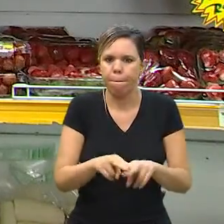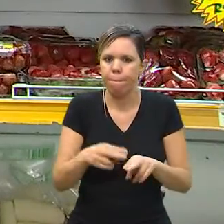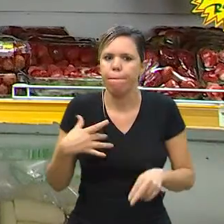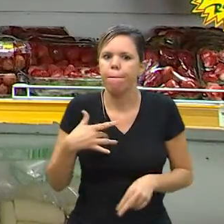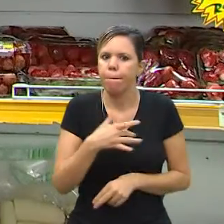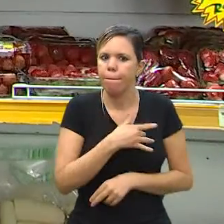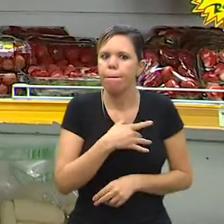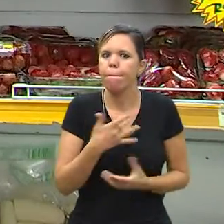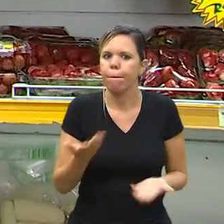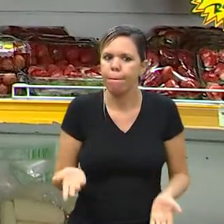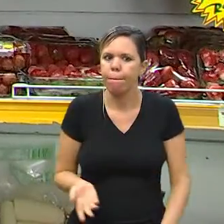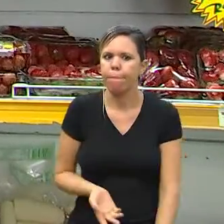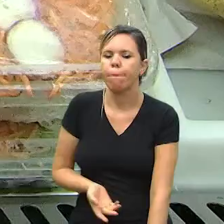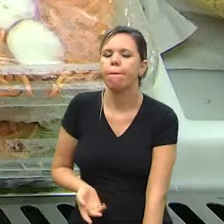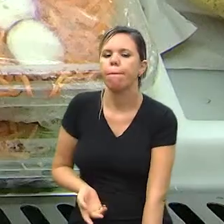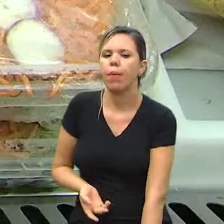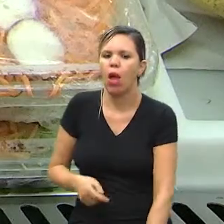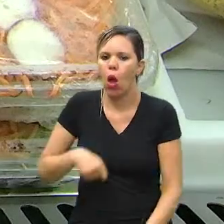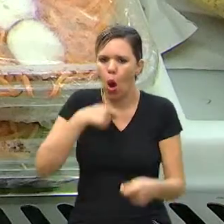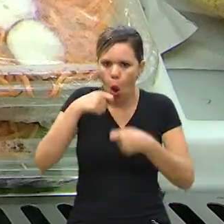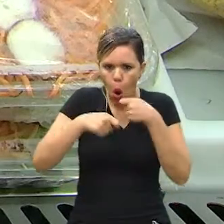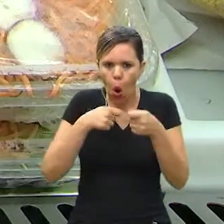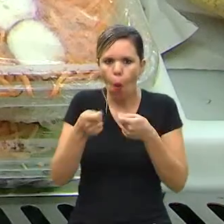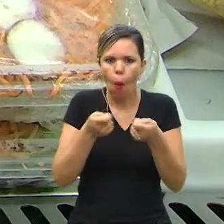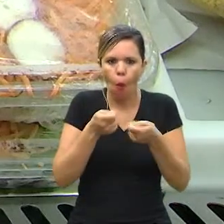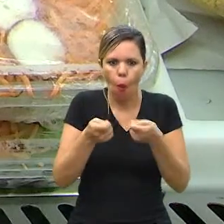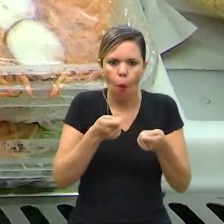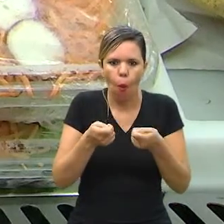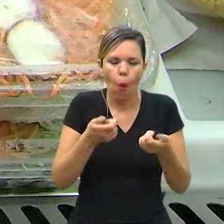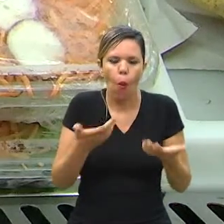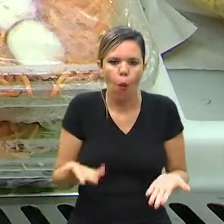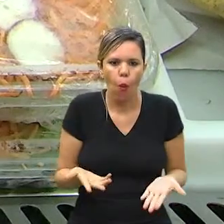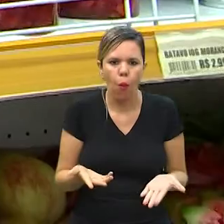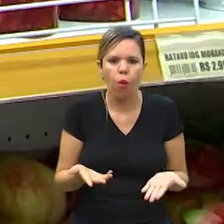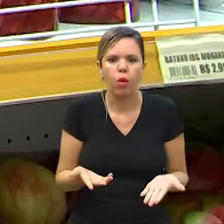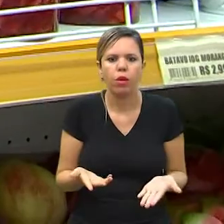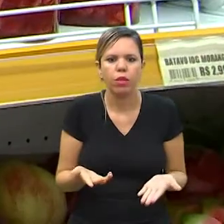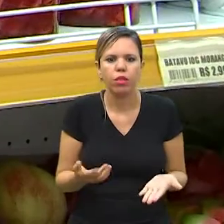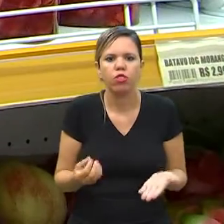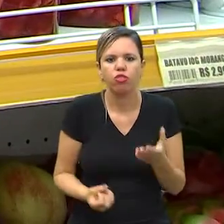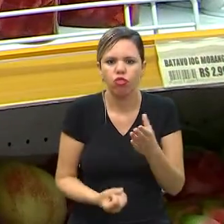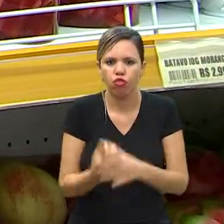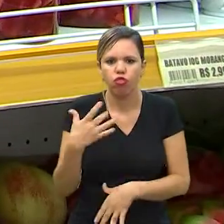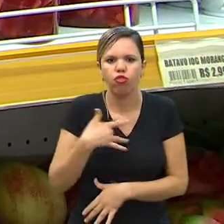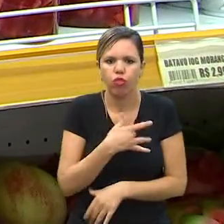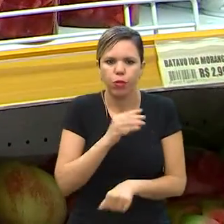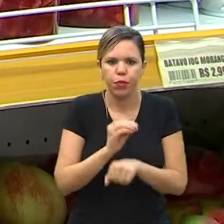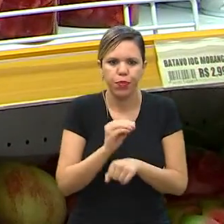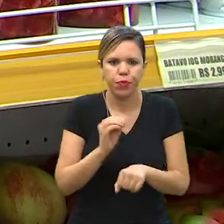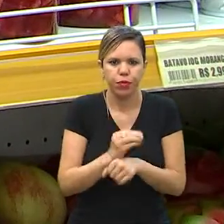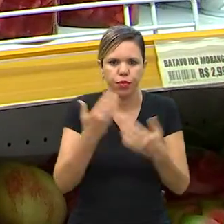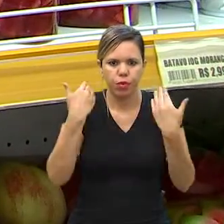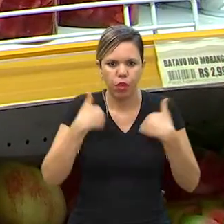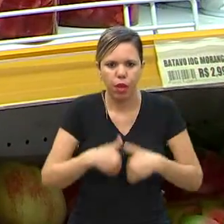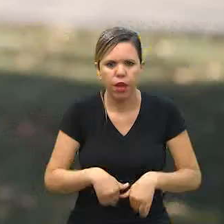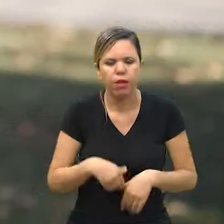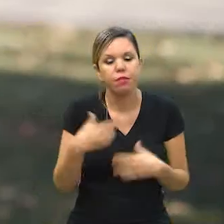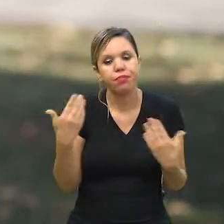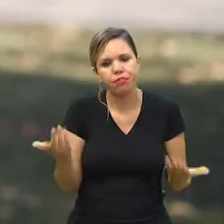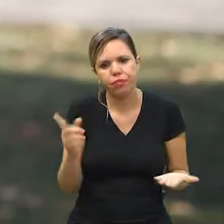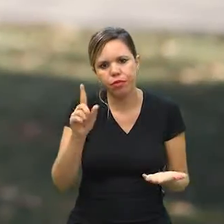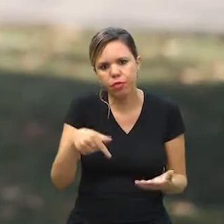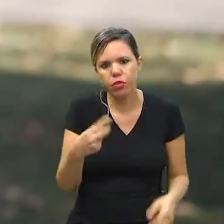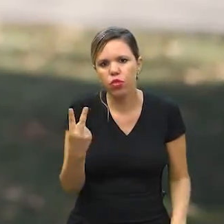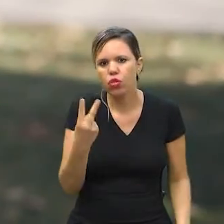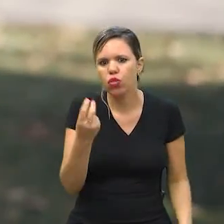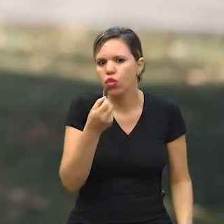questão de saúde mesmo. Refeições balanceadas e nutritivas geram saúde e proteção do corpo. Mas será que